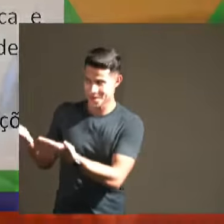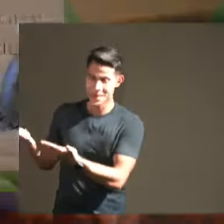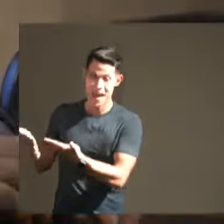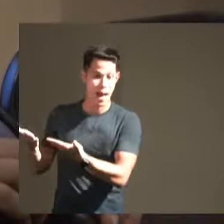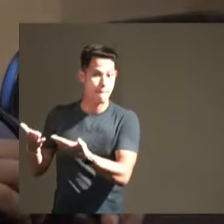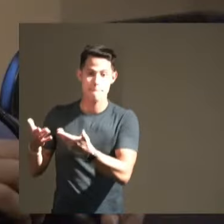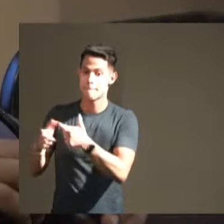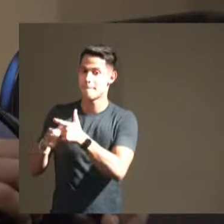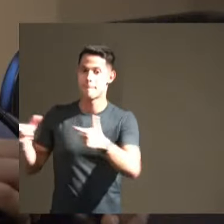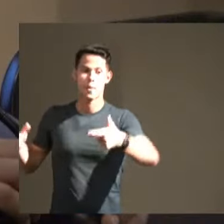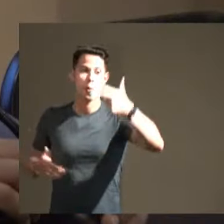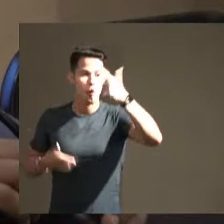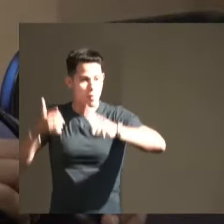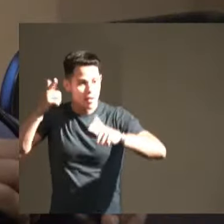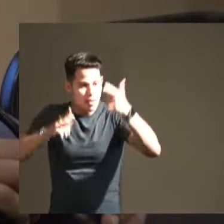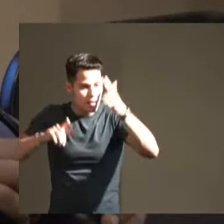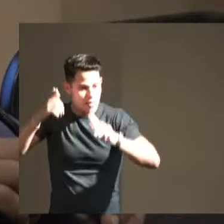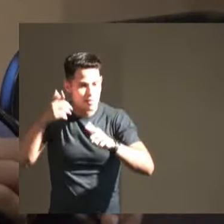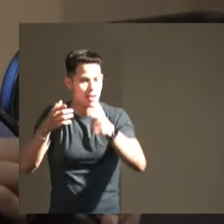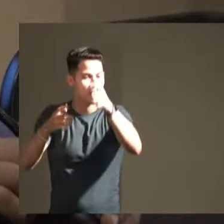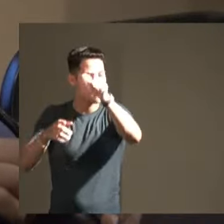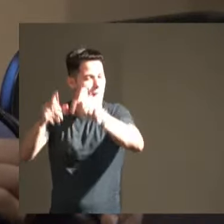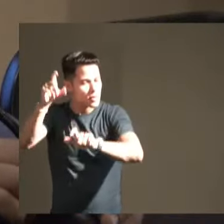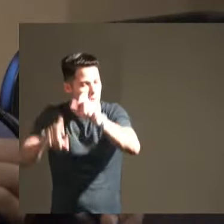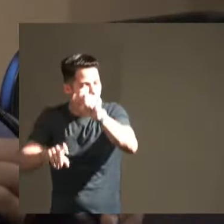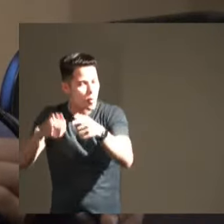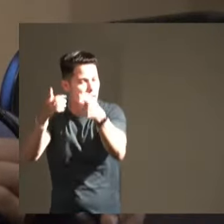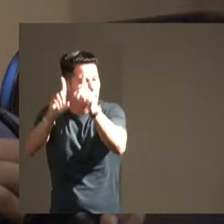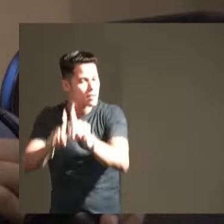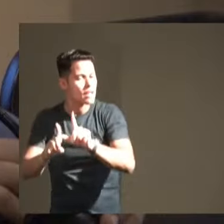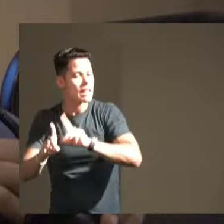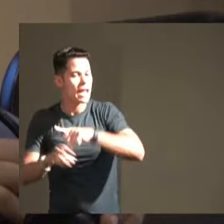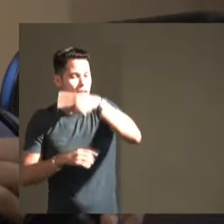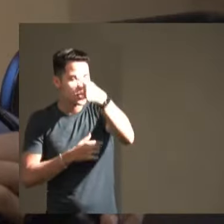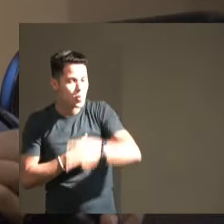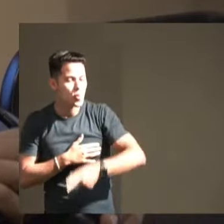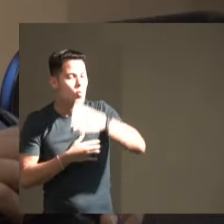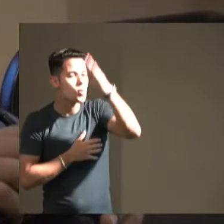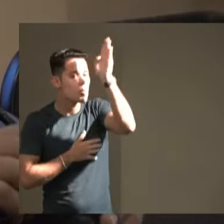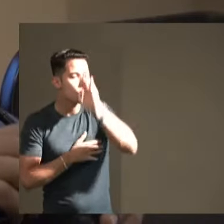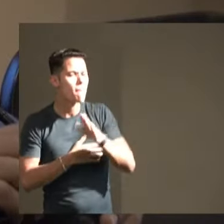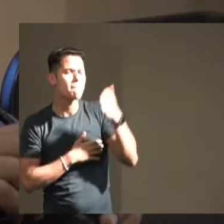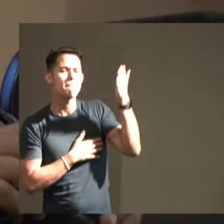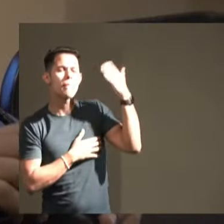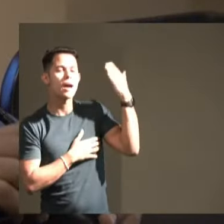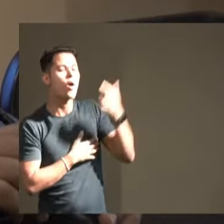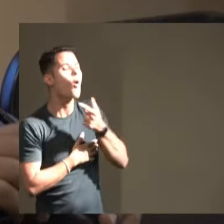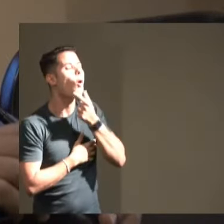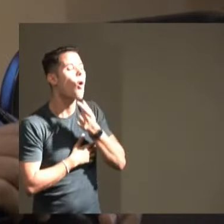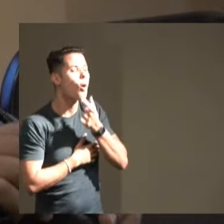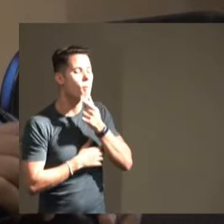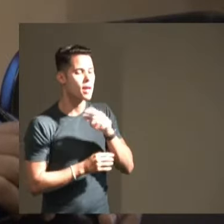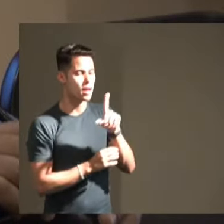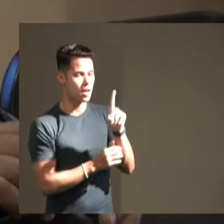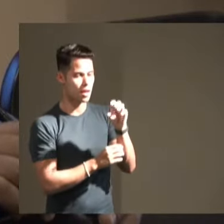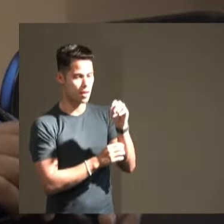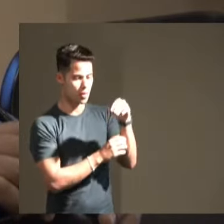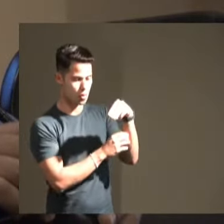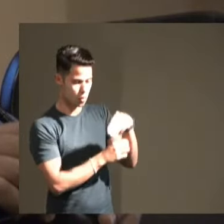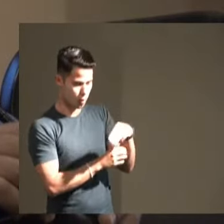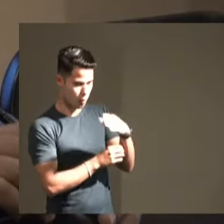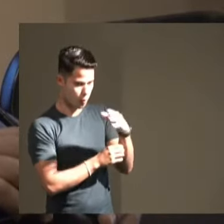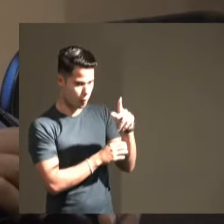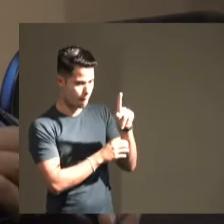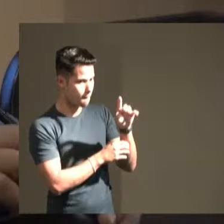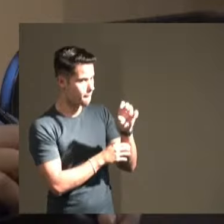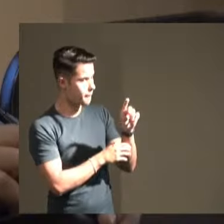das pessoas com deficiência no Brasil, desde os idos de Dom Pedro até agora, é a